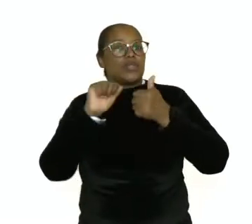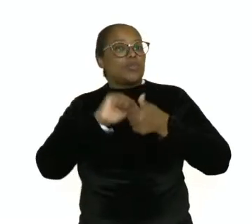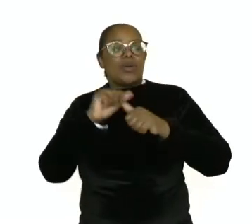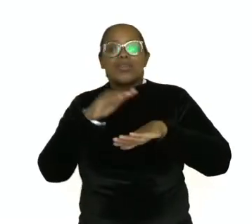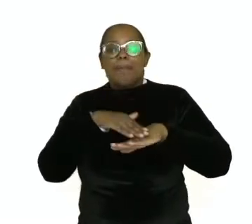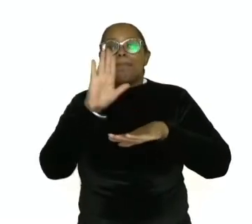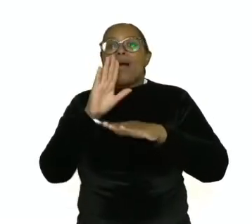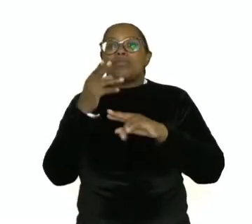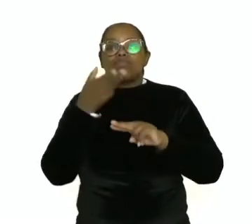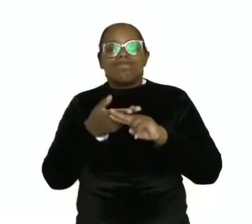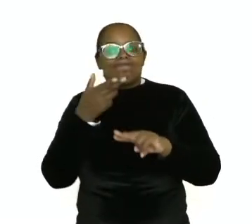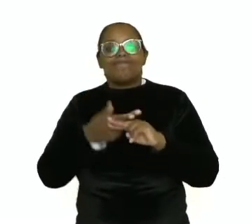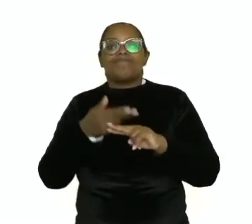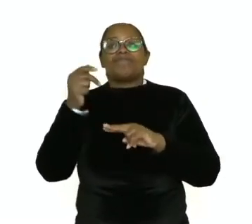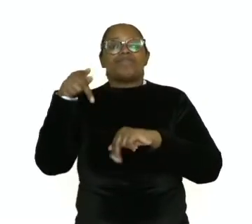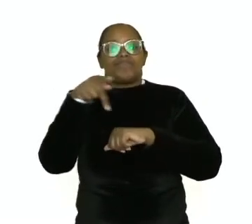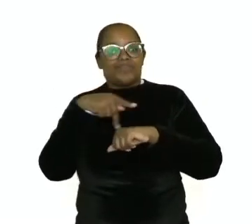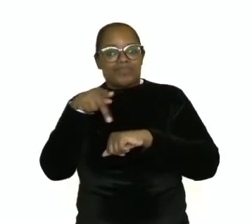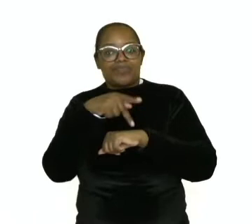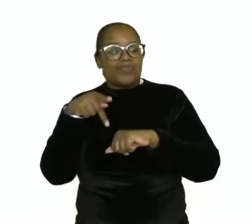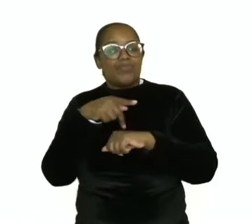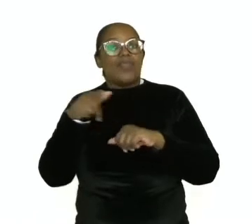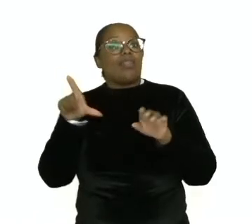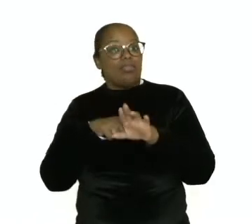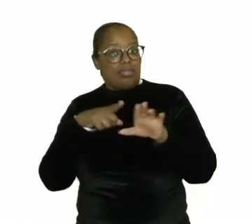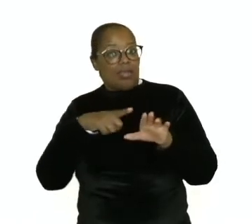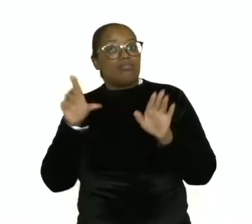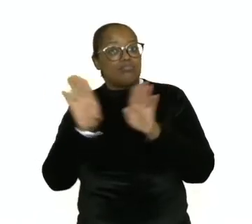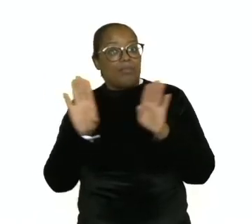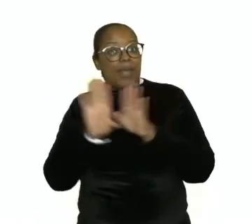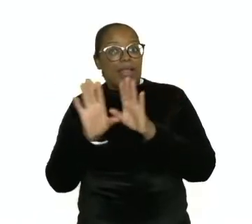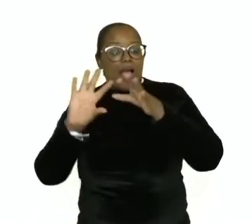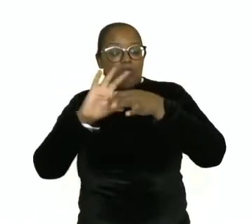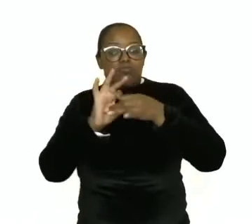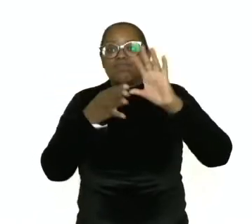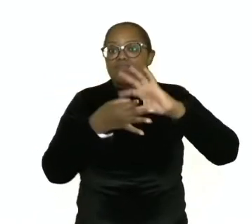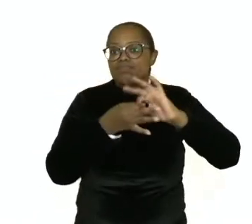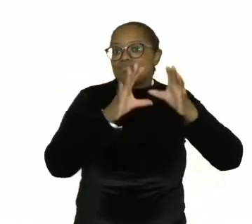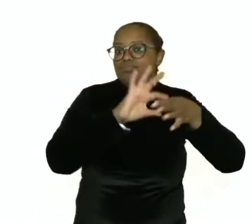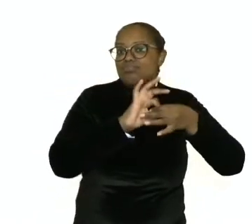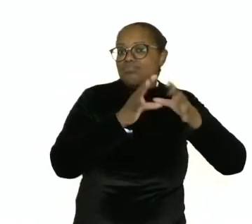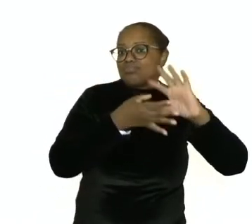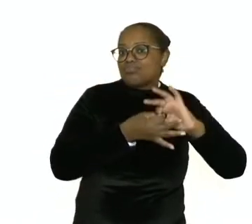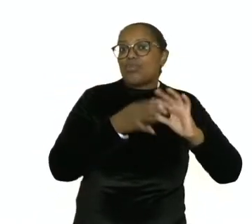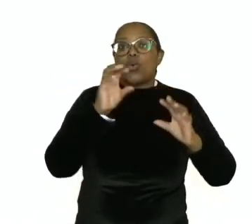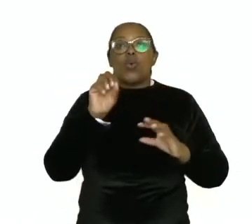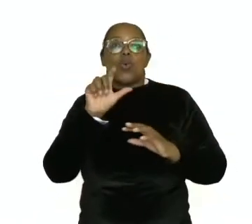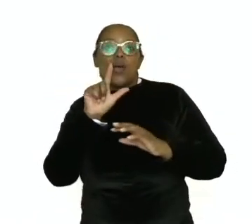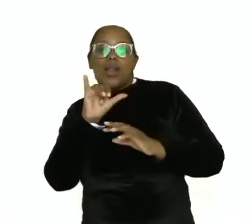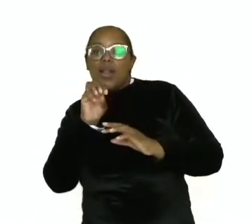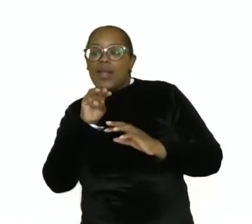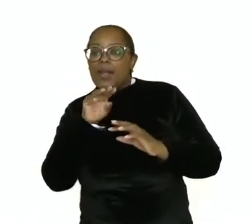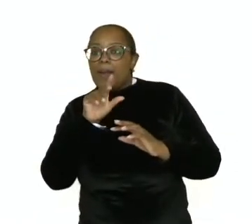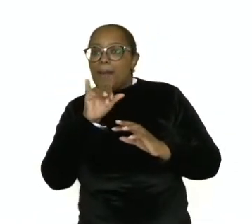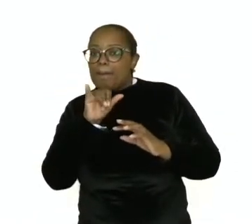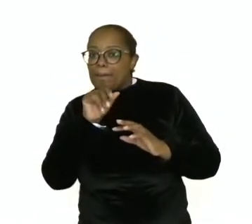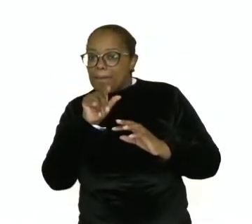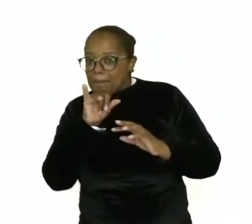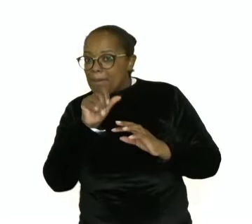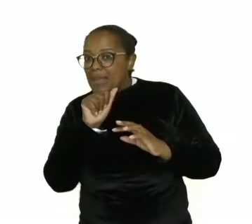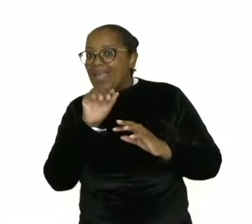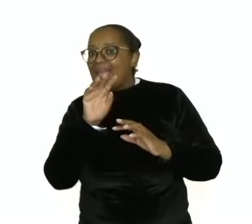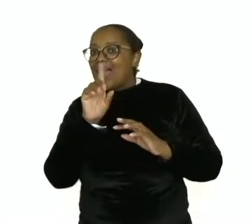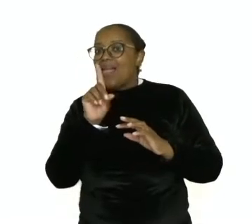país, reconhecido como modalidade olímpica em 2016, o surf estreou em 2021 nas Olimpíadas de Tóquio. Então,